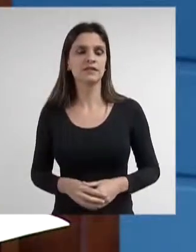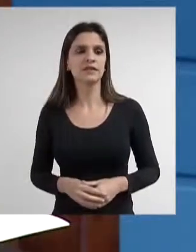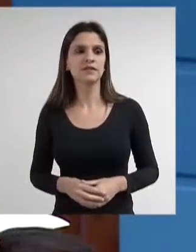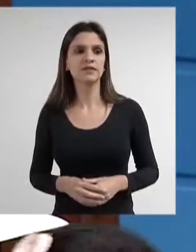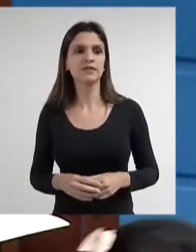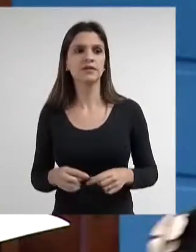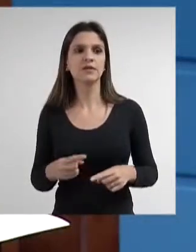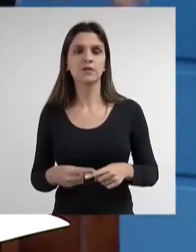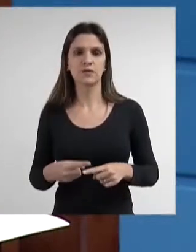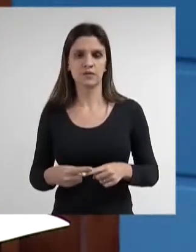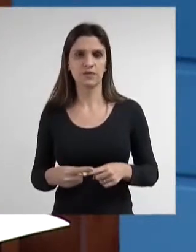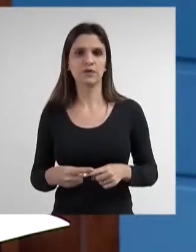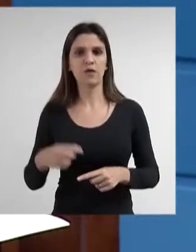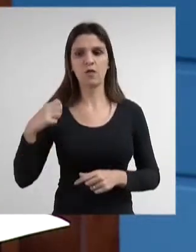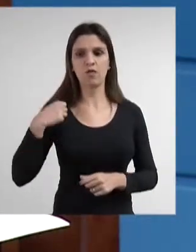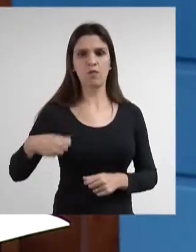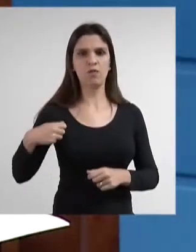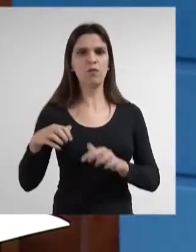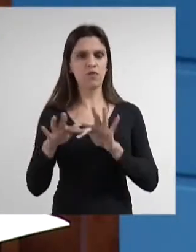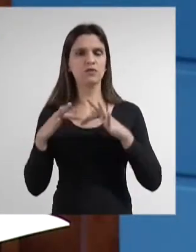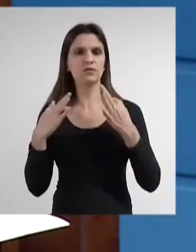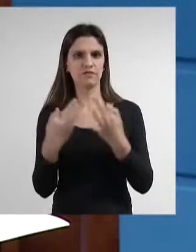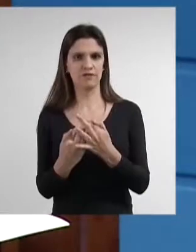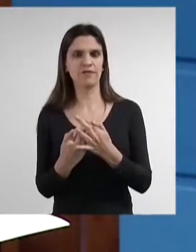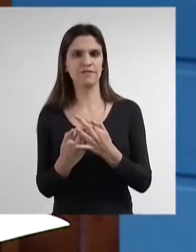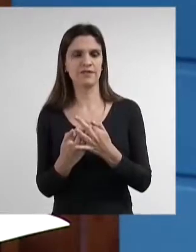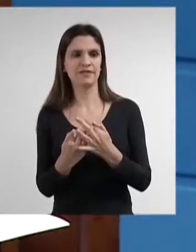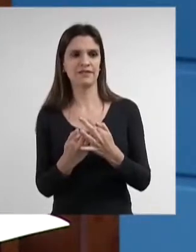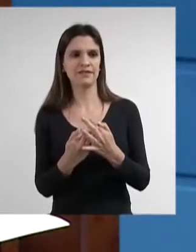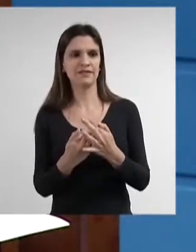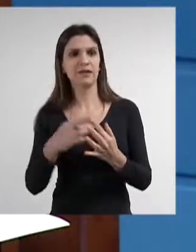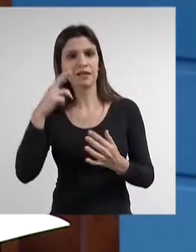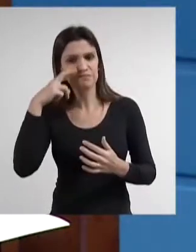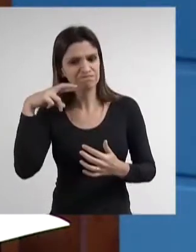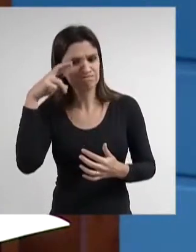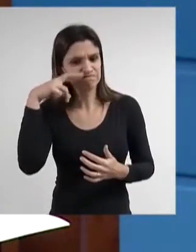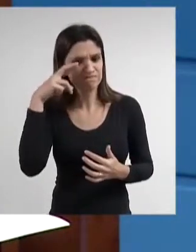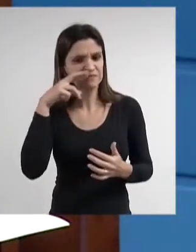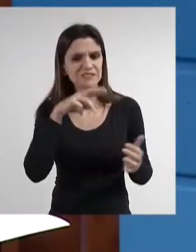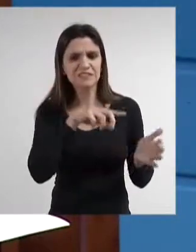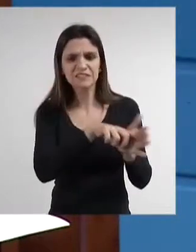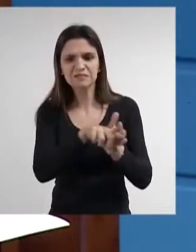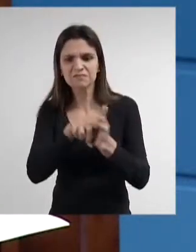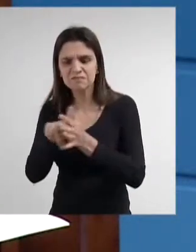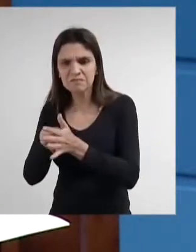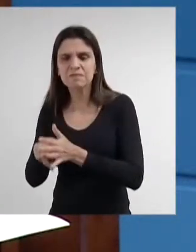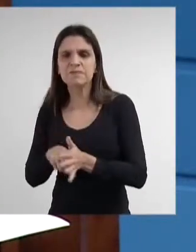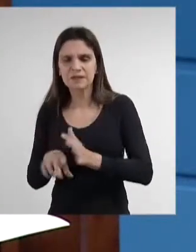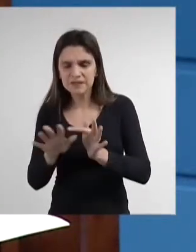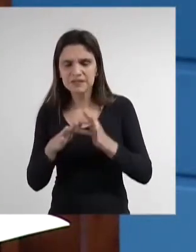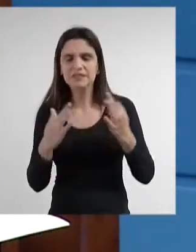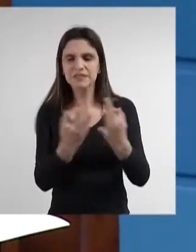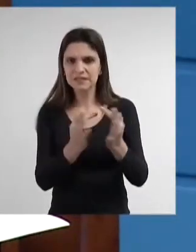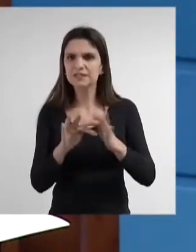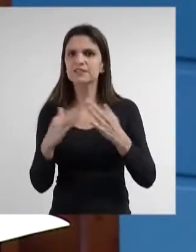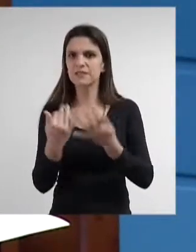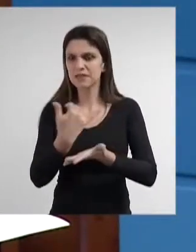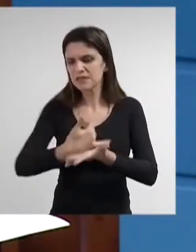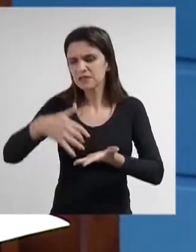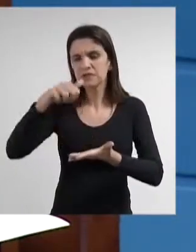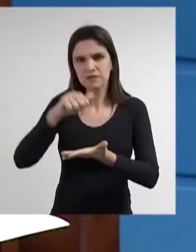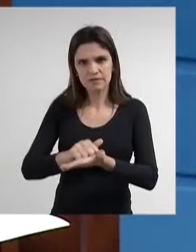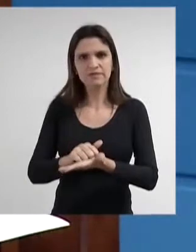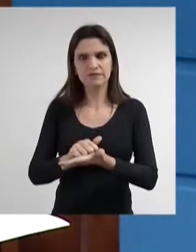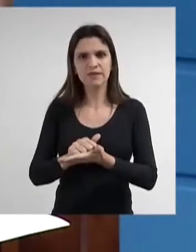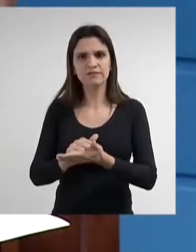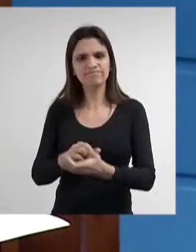também, quando faz um pente fino e faz uma verificação do cadastro das pessoas,